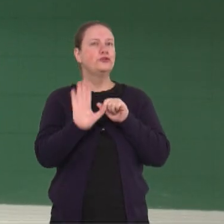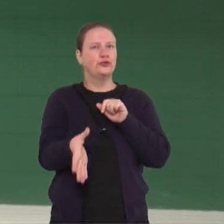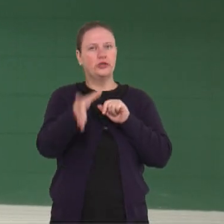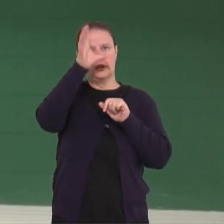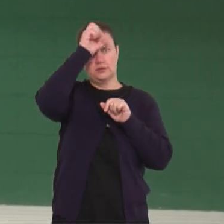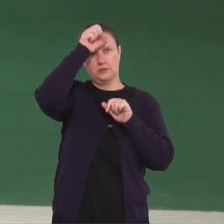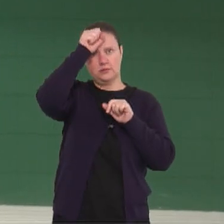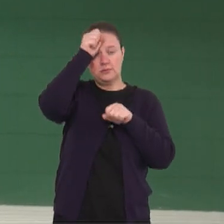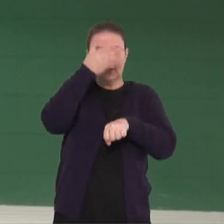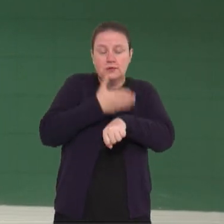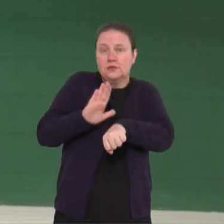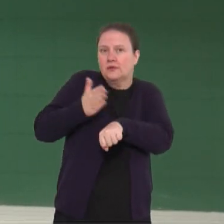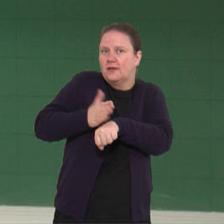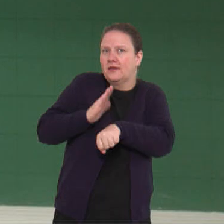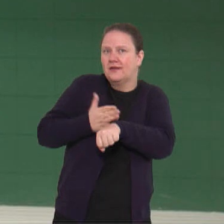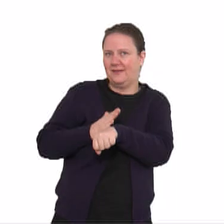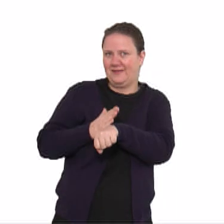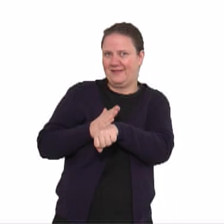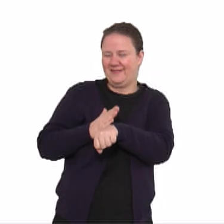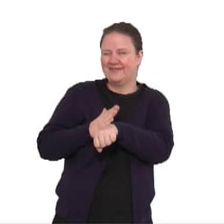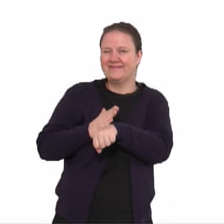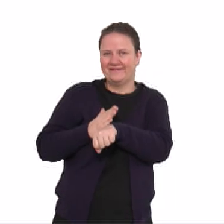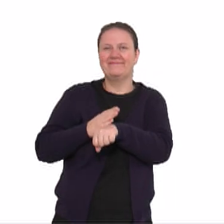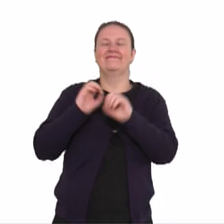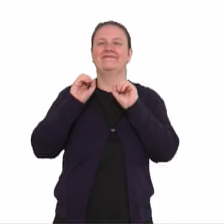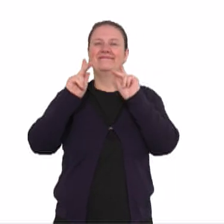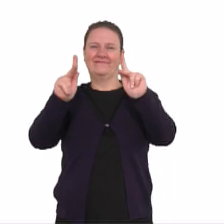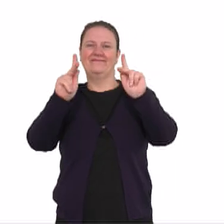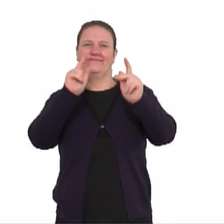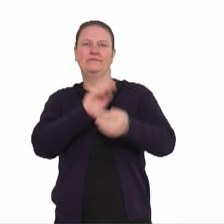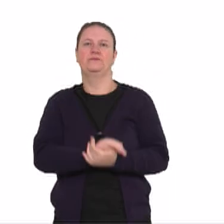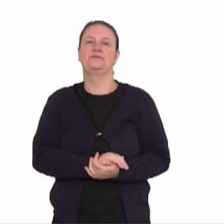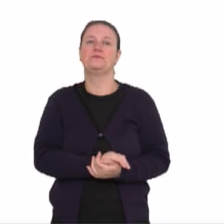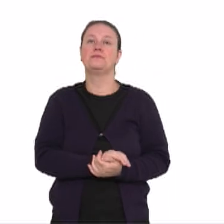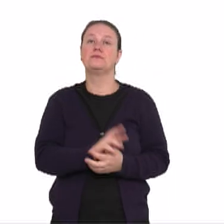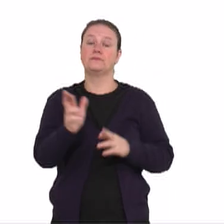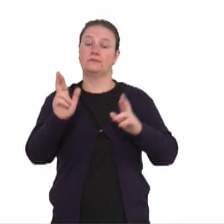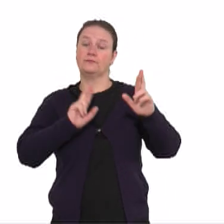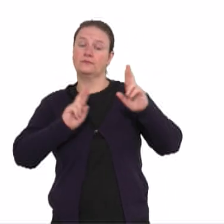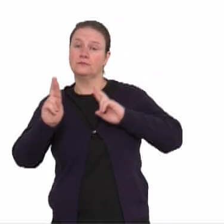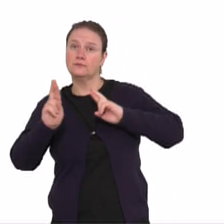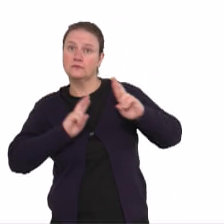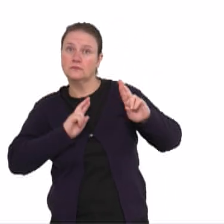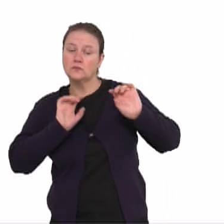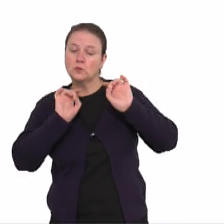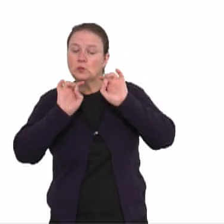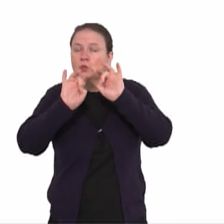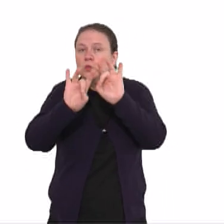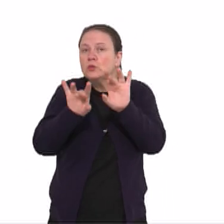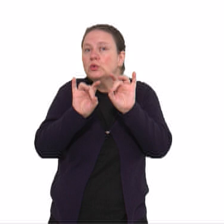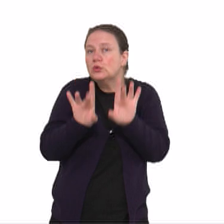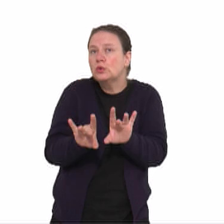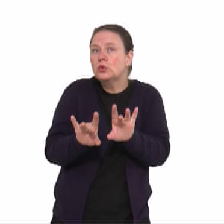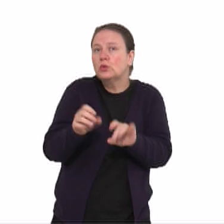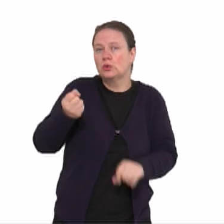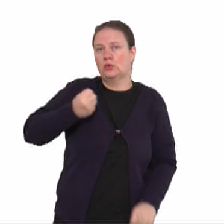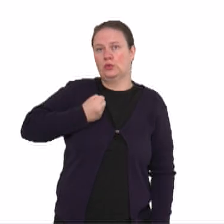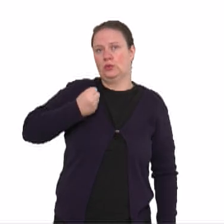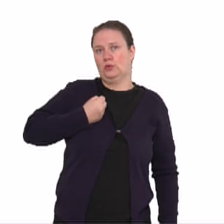fazendo exercícios. Ok? É para vocês responderem agora apenas o número